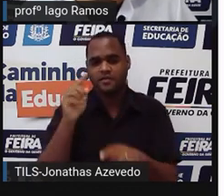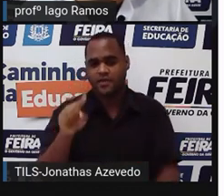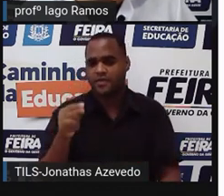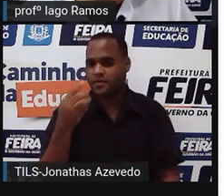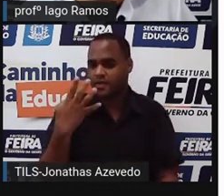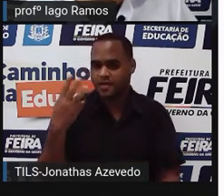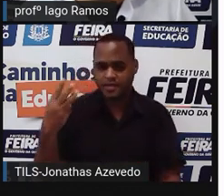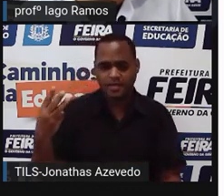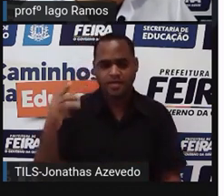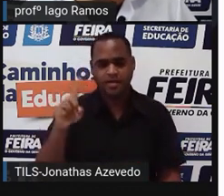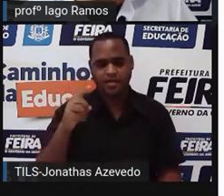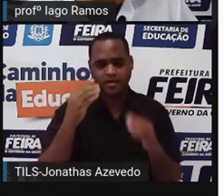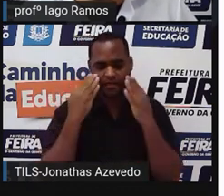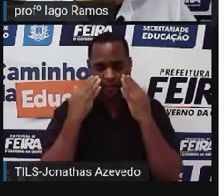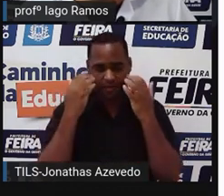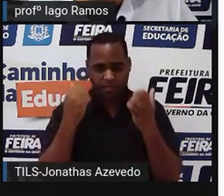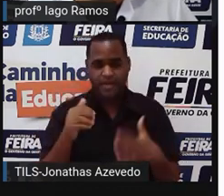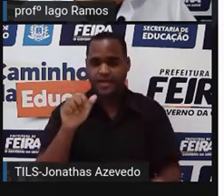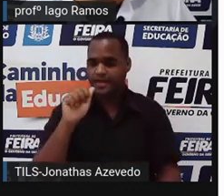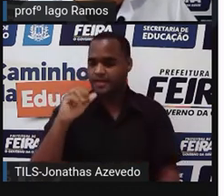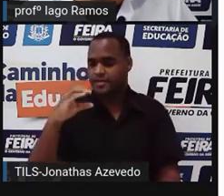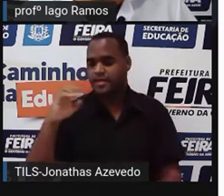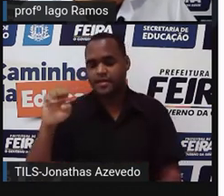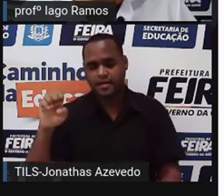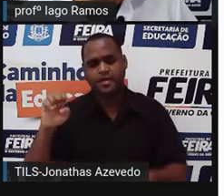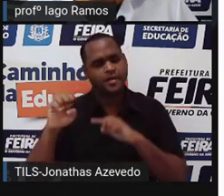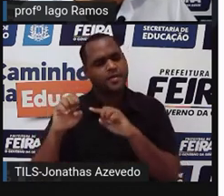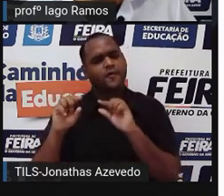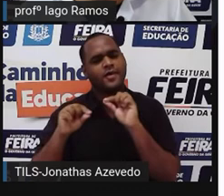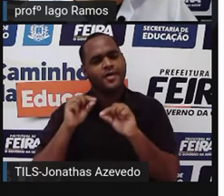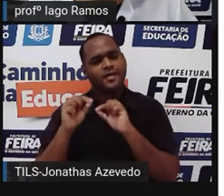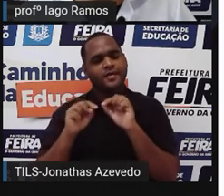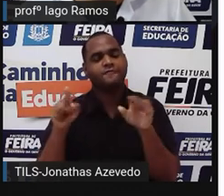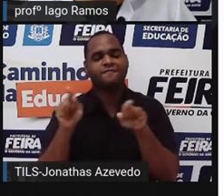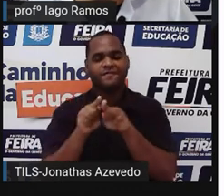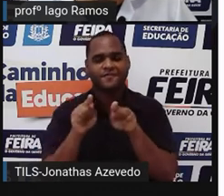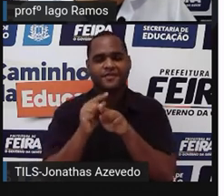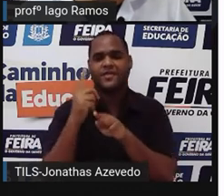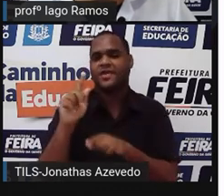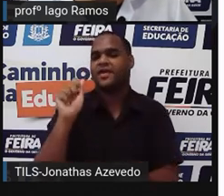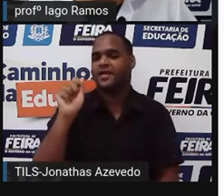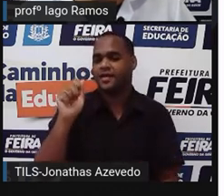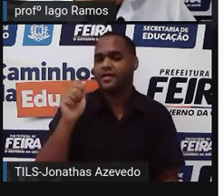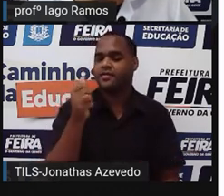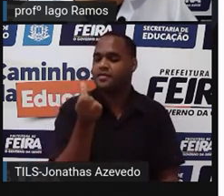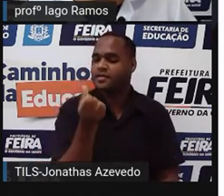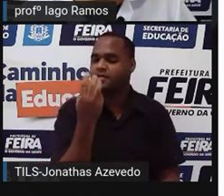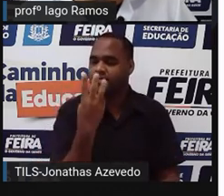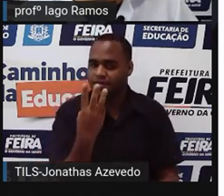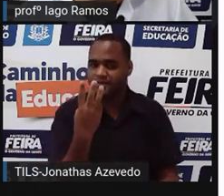o correspondente no ACE é esse daqui, ó. Também vai ser no vértice A,